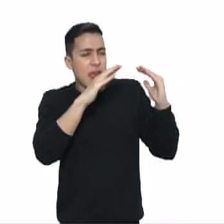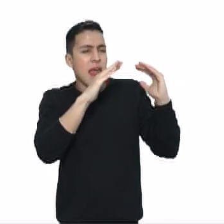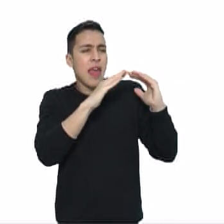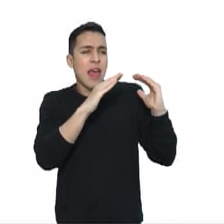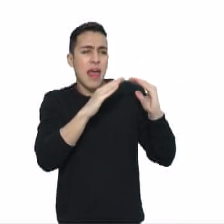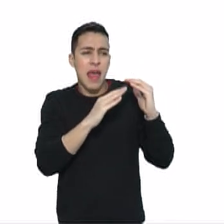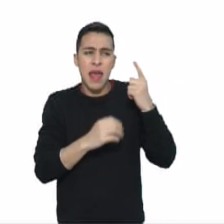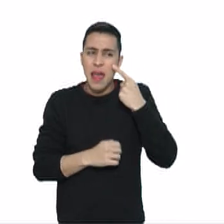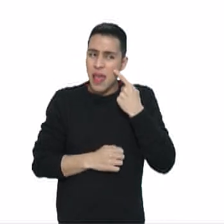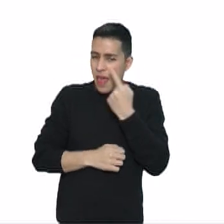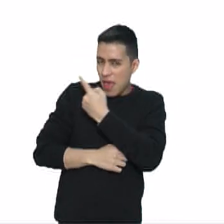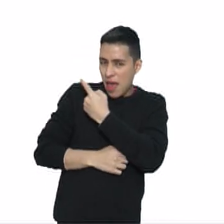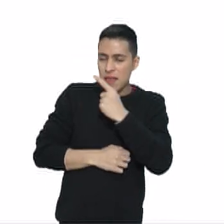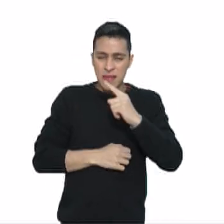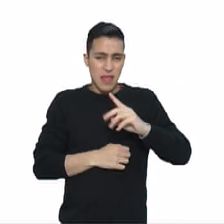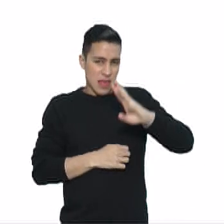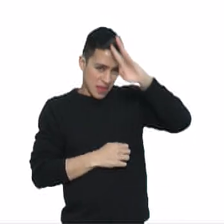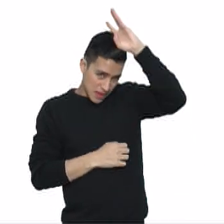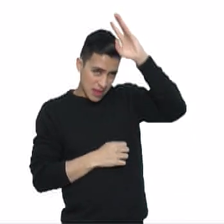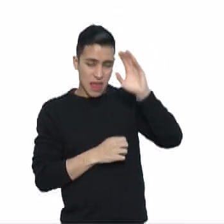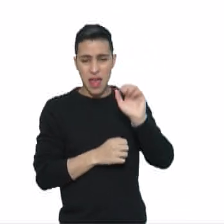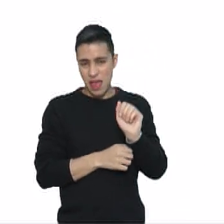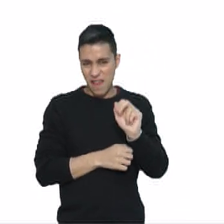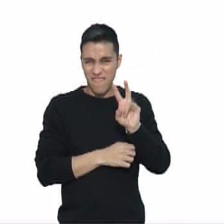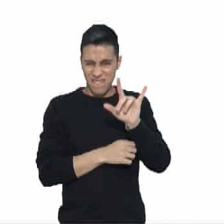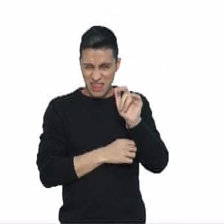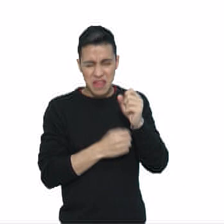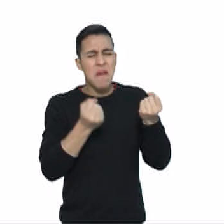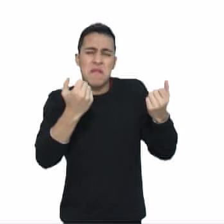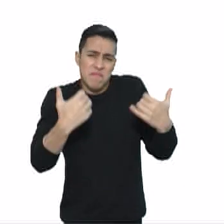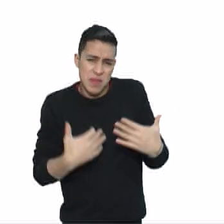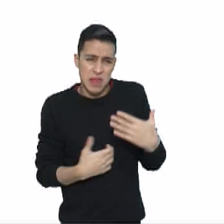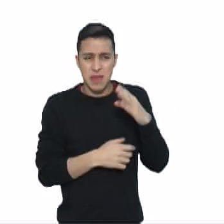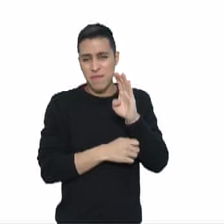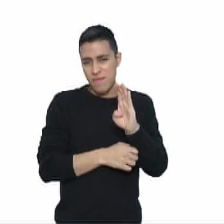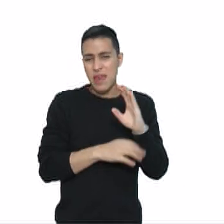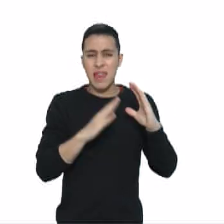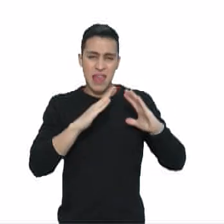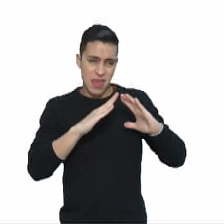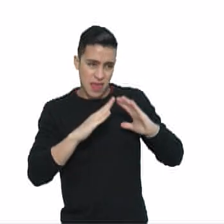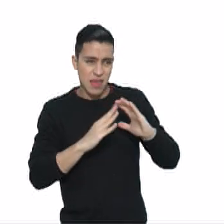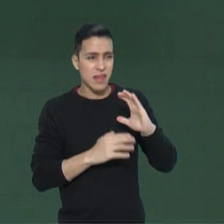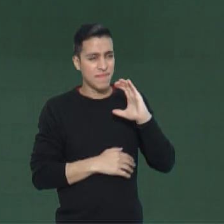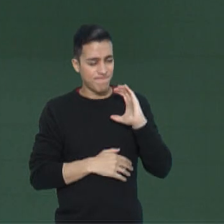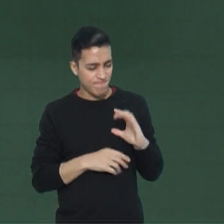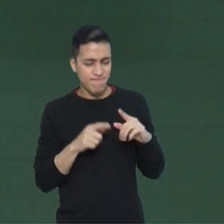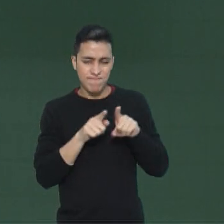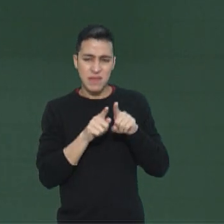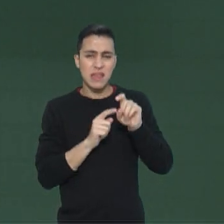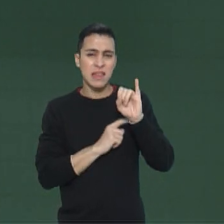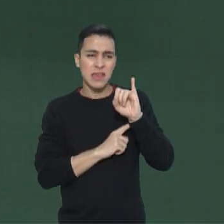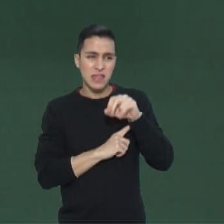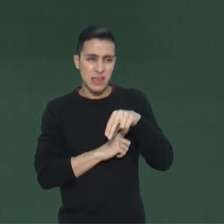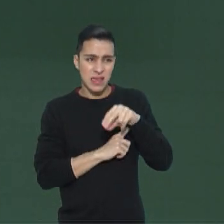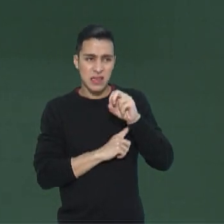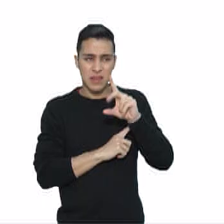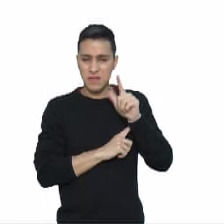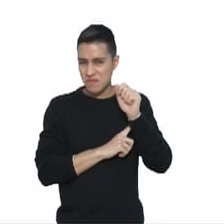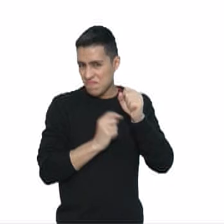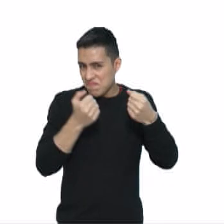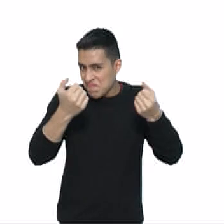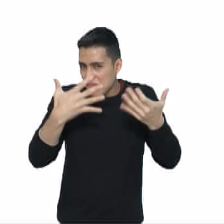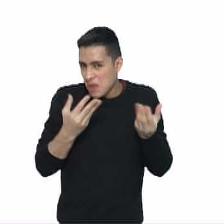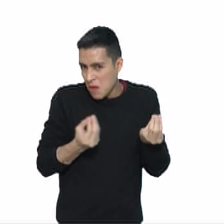dos romanos. Letra A, as vilas. Letra B, casas. Letra C, as ínsulas.